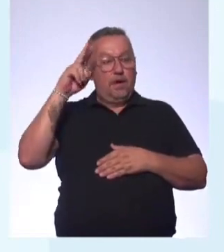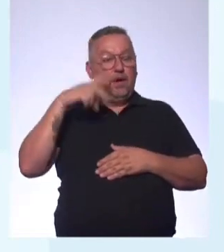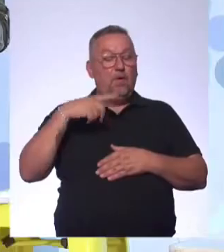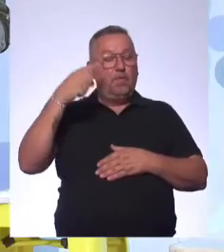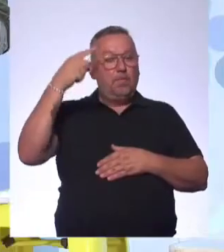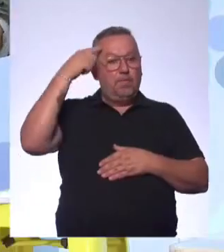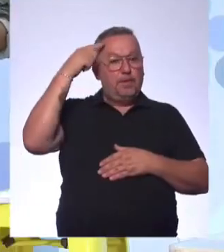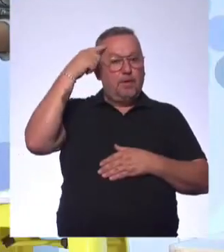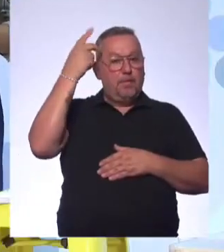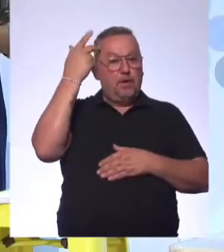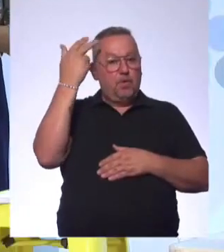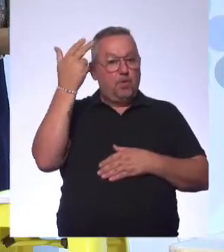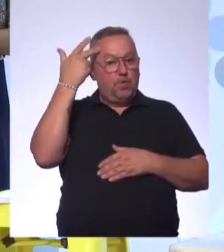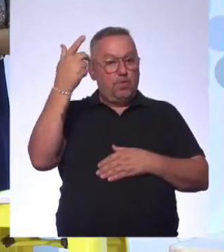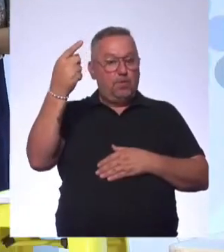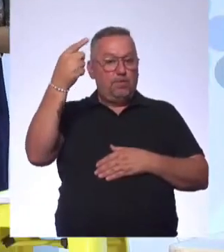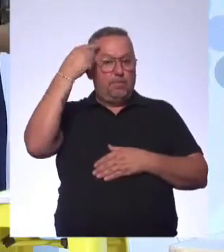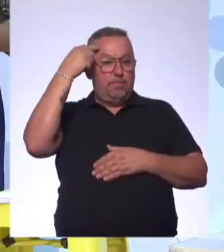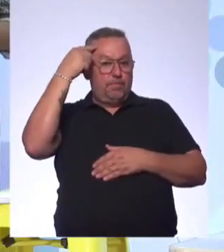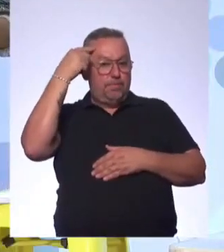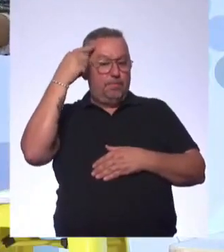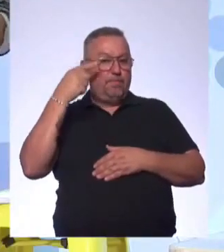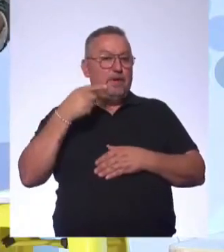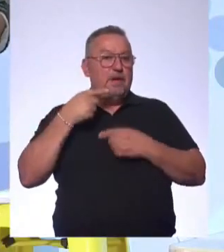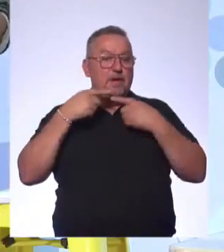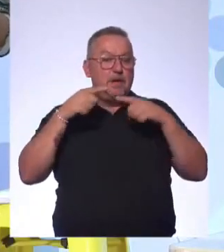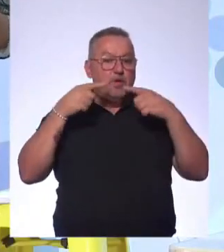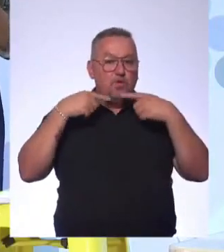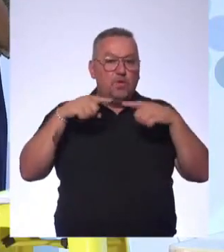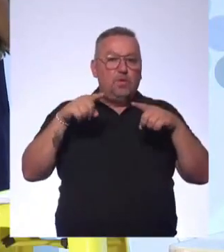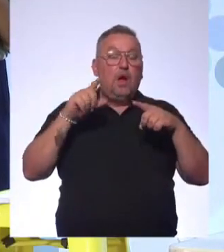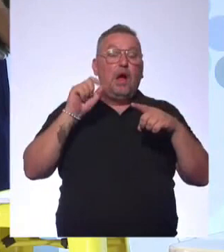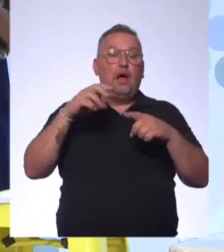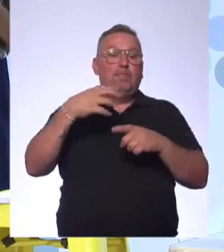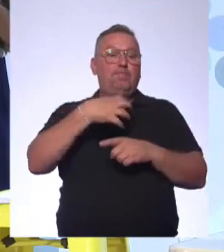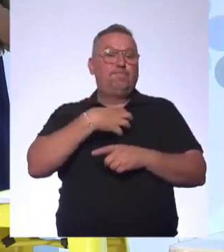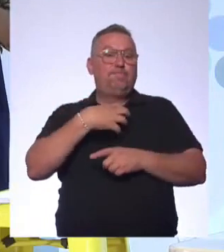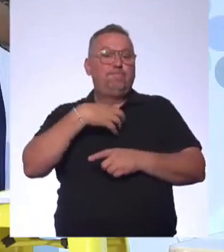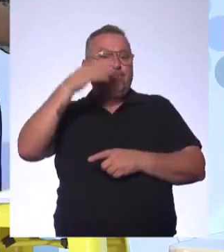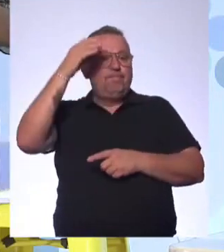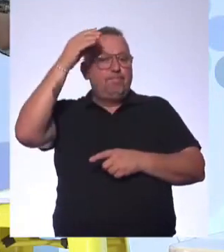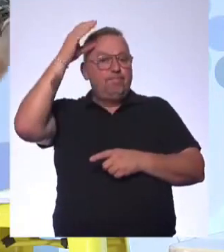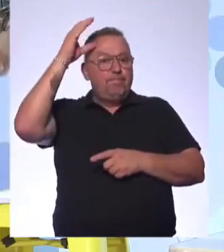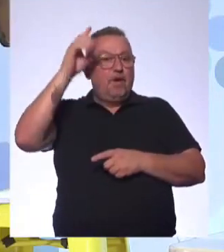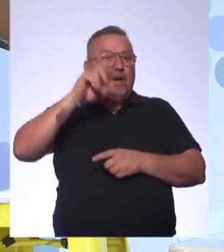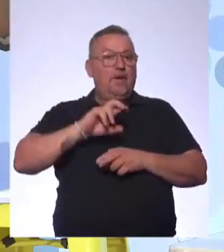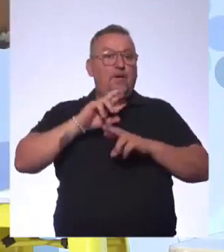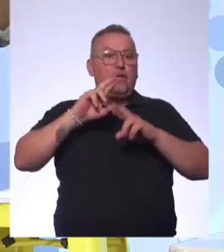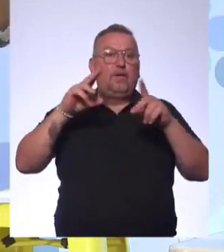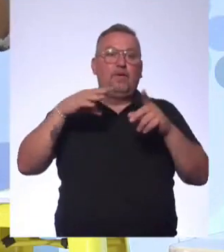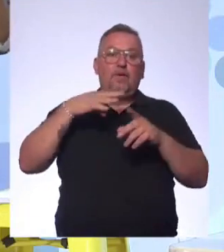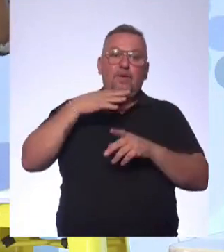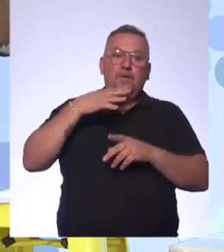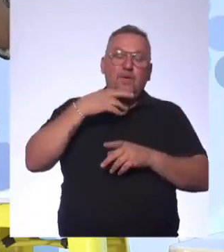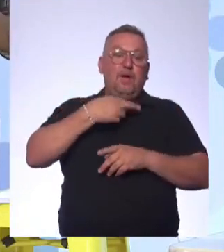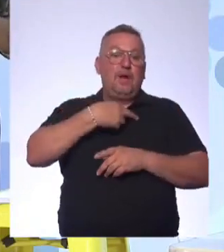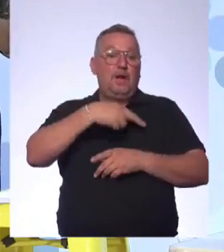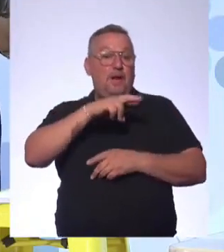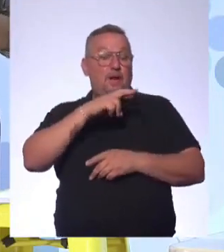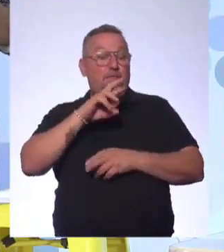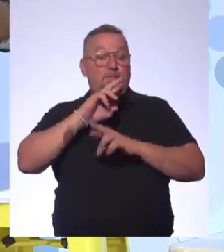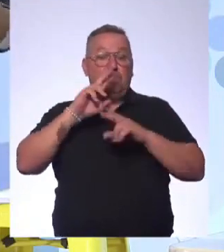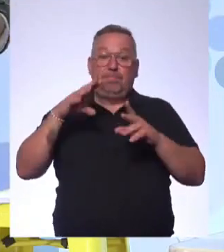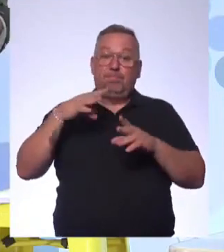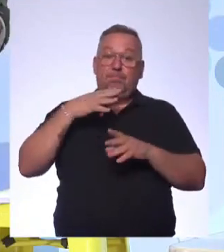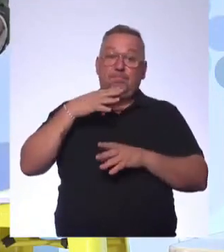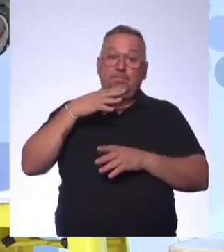comum quanto o conhecimento do senso científico são formas de conhecimento, que é diferente do conhecimento religioso, que é